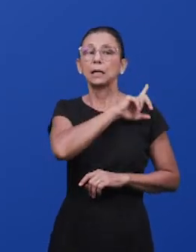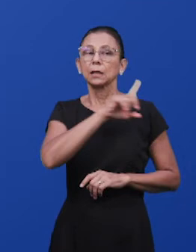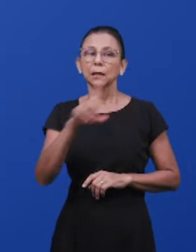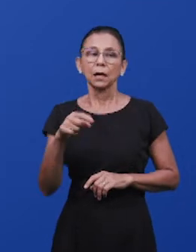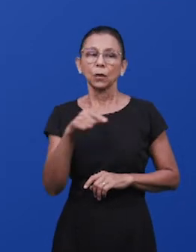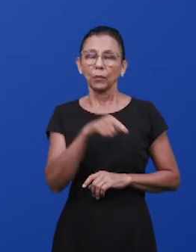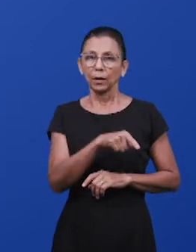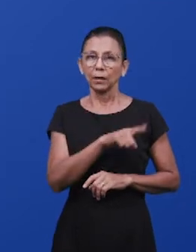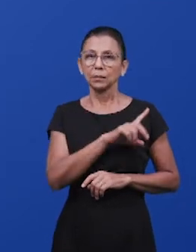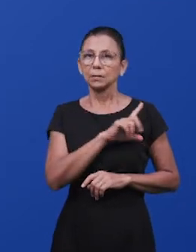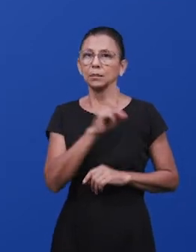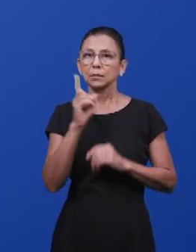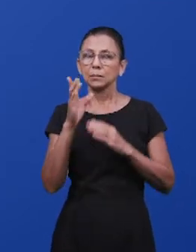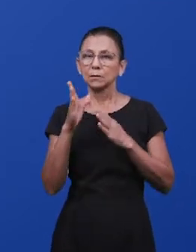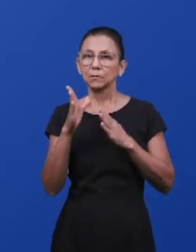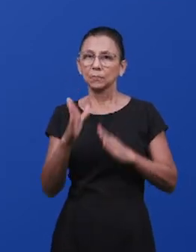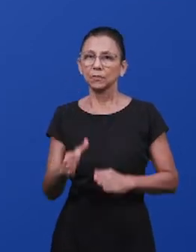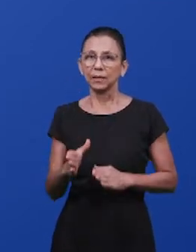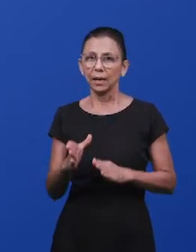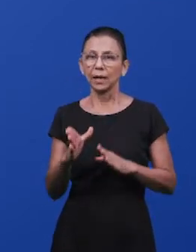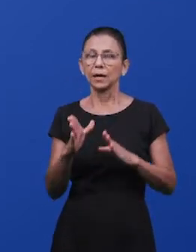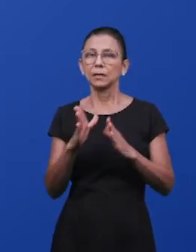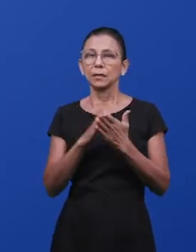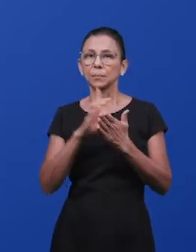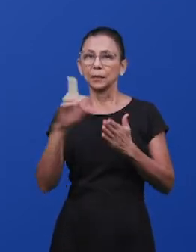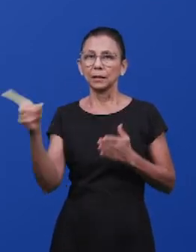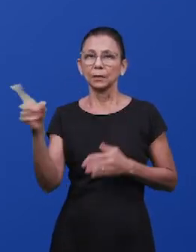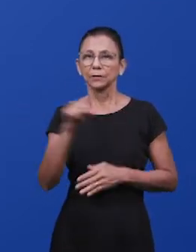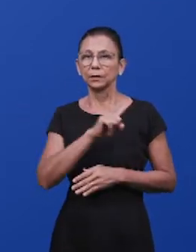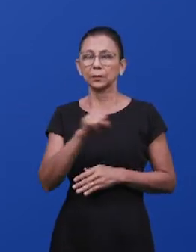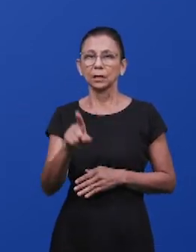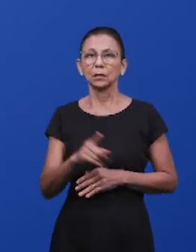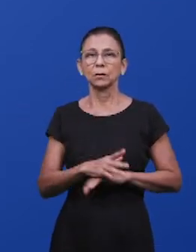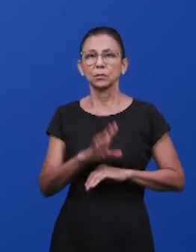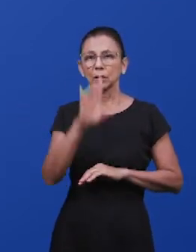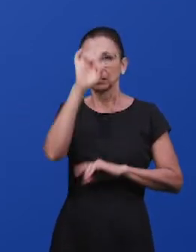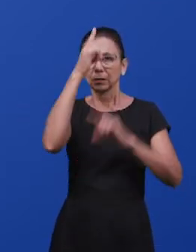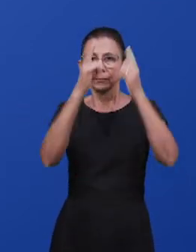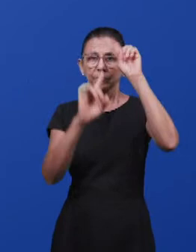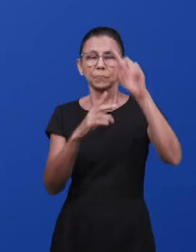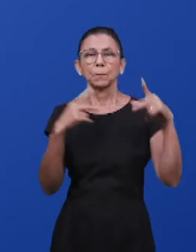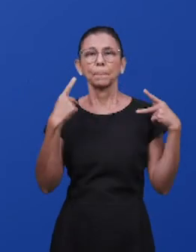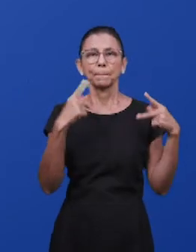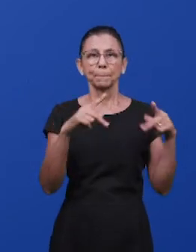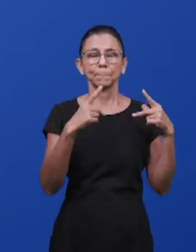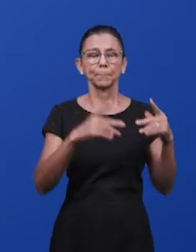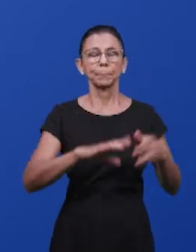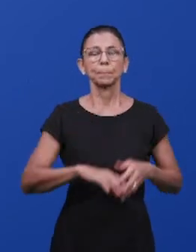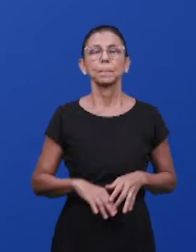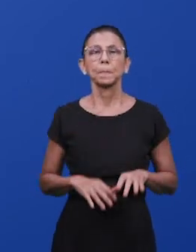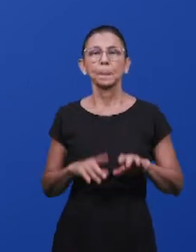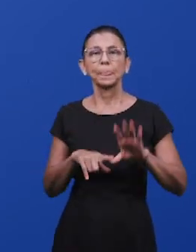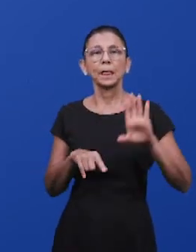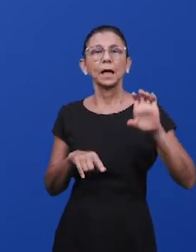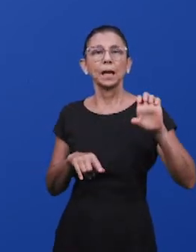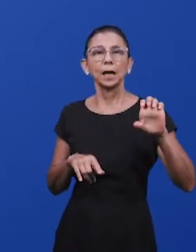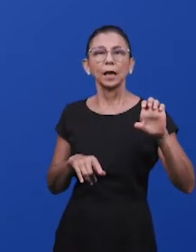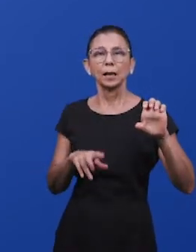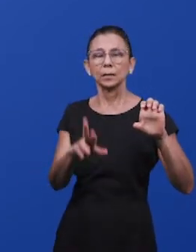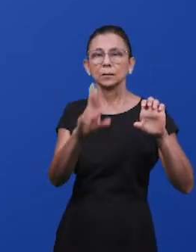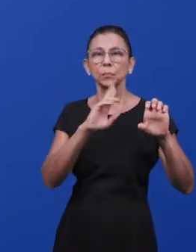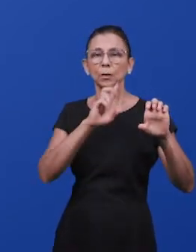à doutrina da palavra, pois prega o que está na mente deles. Letra E. Resposta